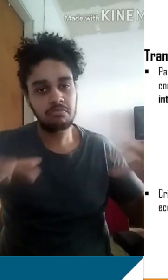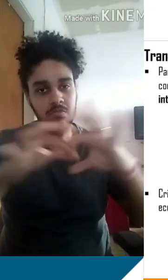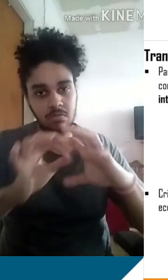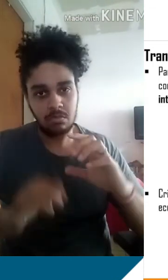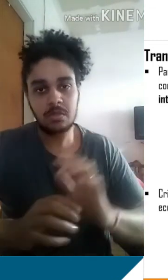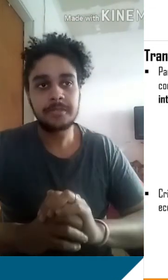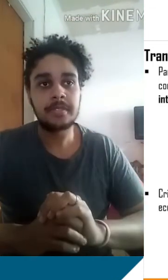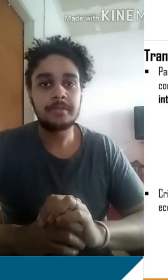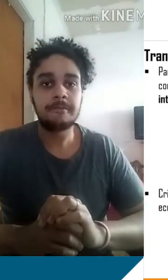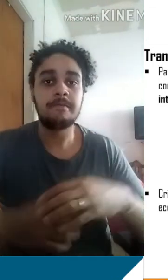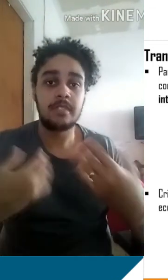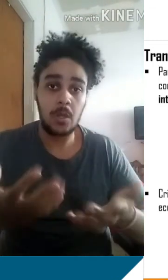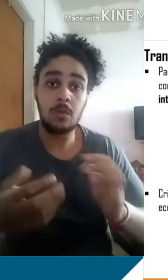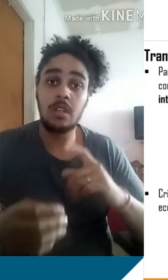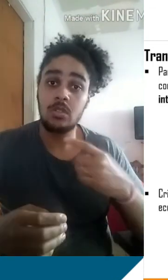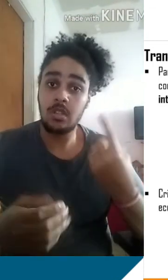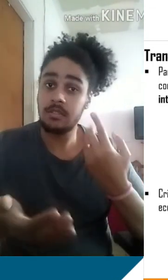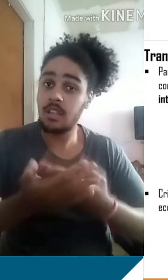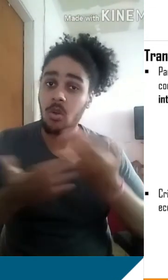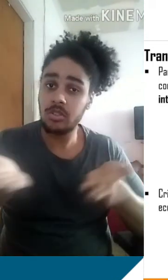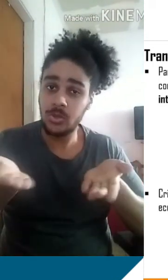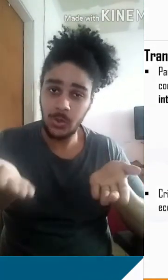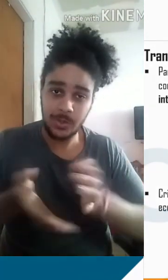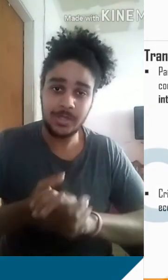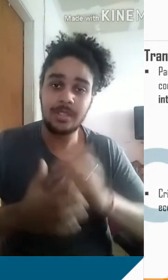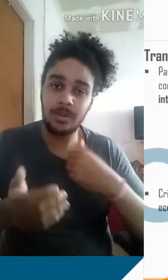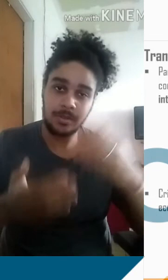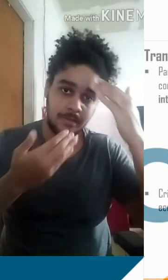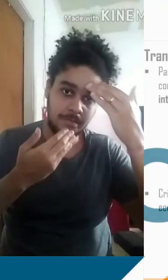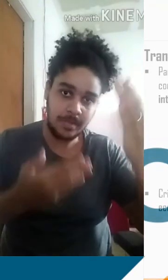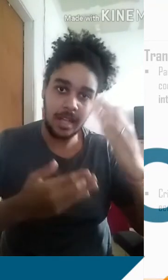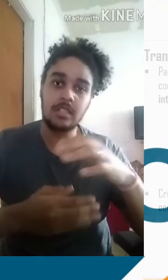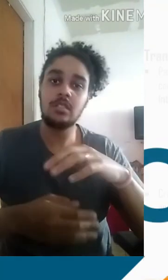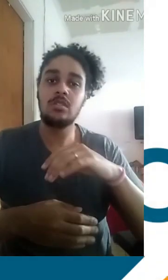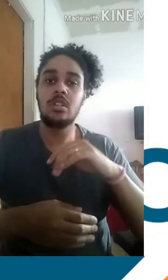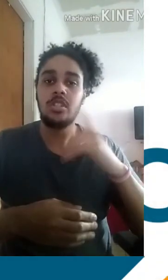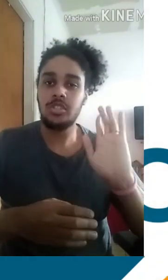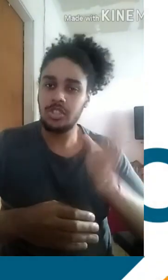Agradeço desde já a visualização e é isso. Obrigado.